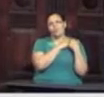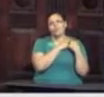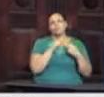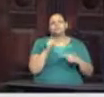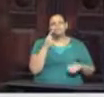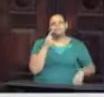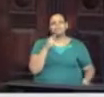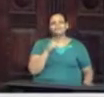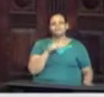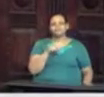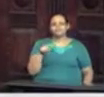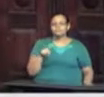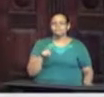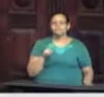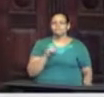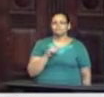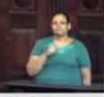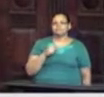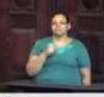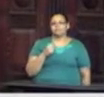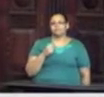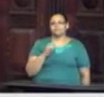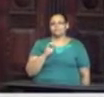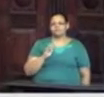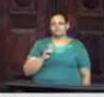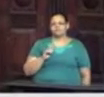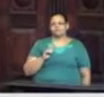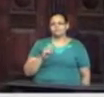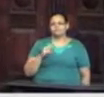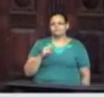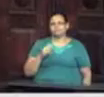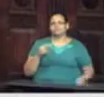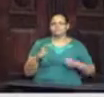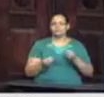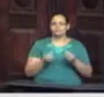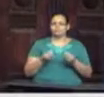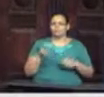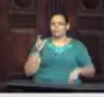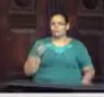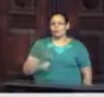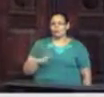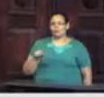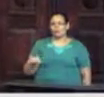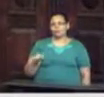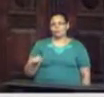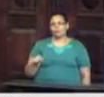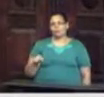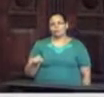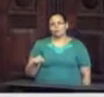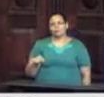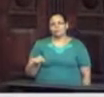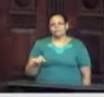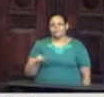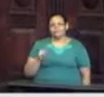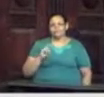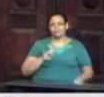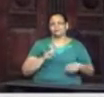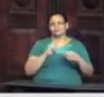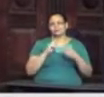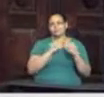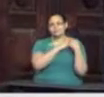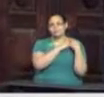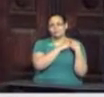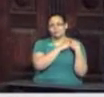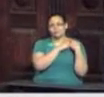identificadas perfeitamente como geradores e